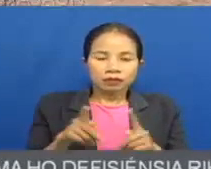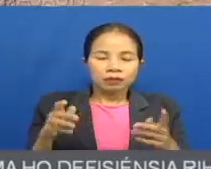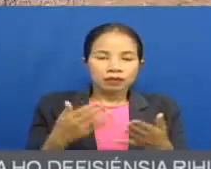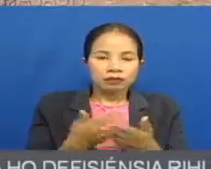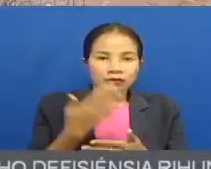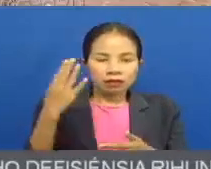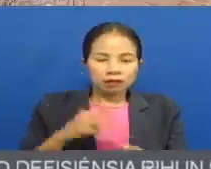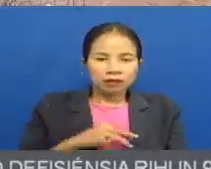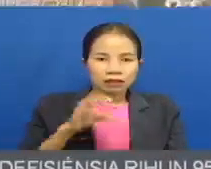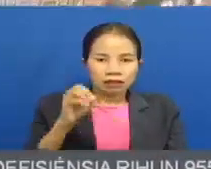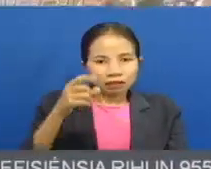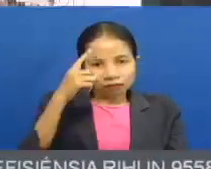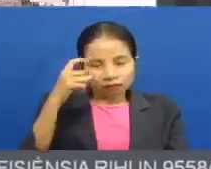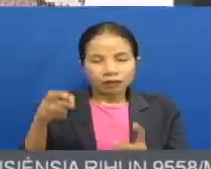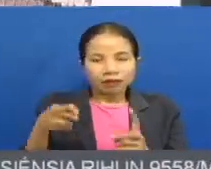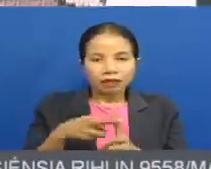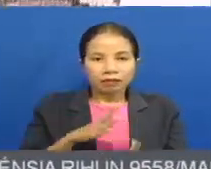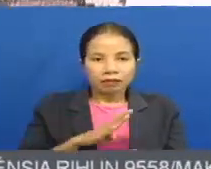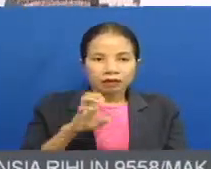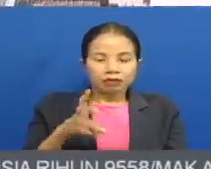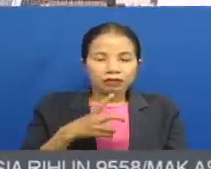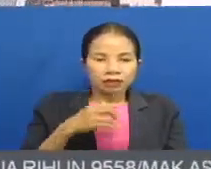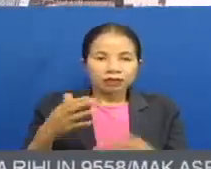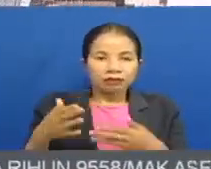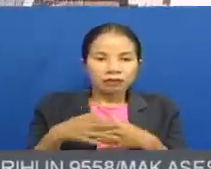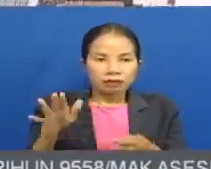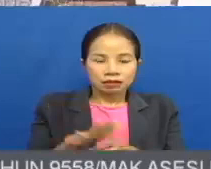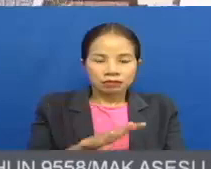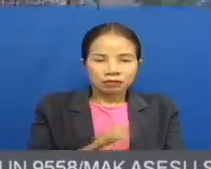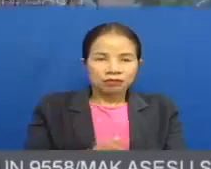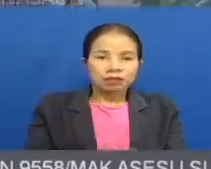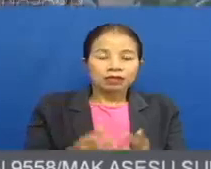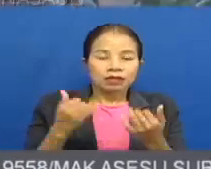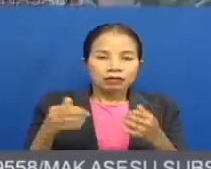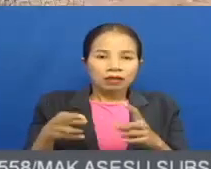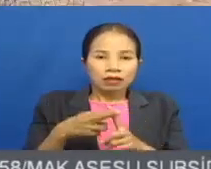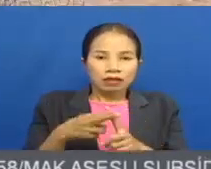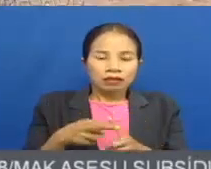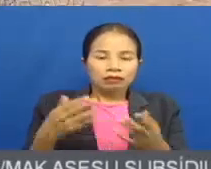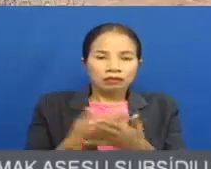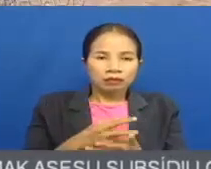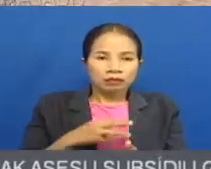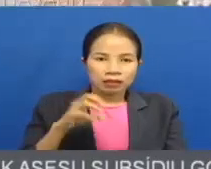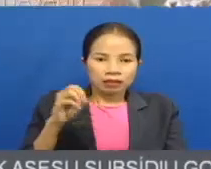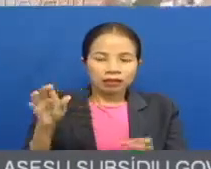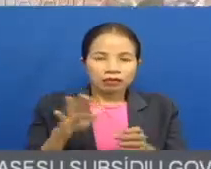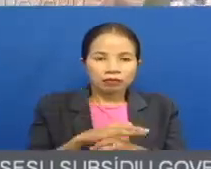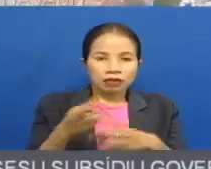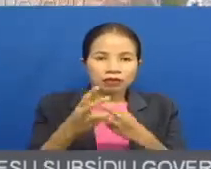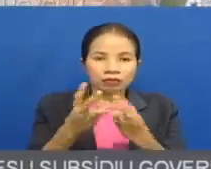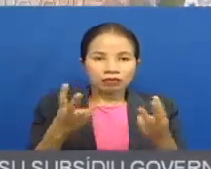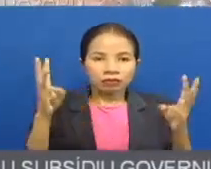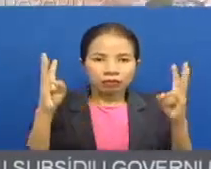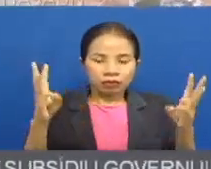e hemetinaru, tamba cemitério Becusi dili besik na konuona. Dedaune cemitério Fon Metinaru completa com moro